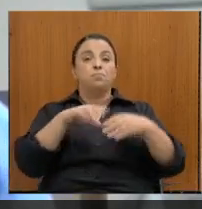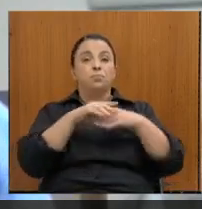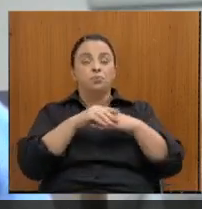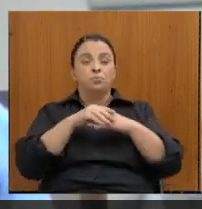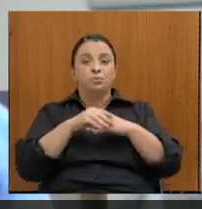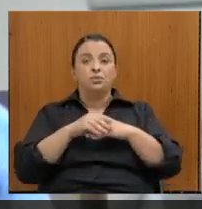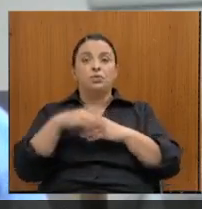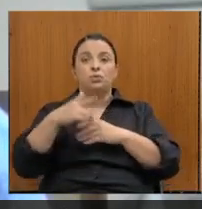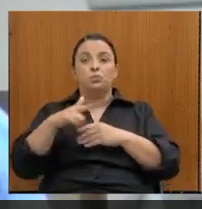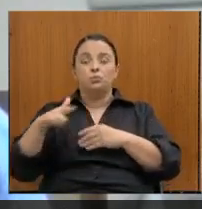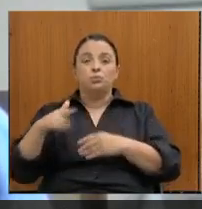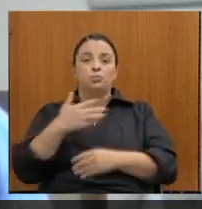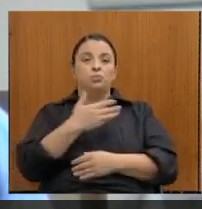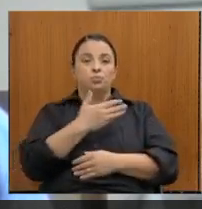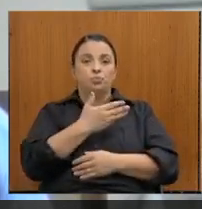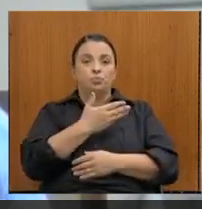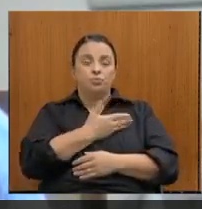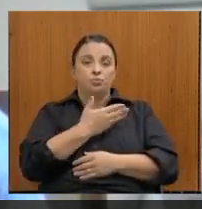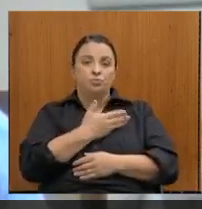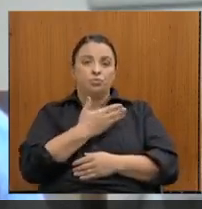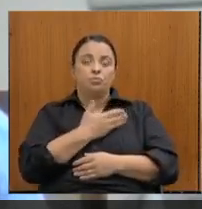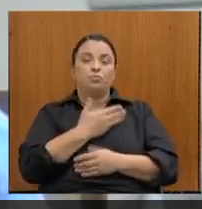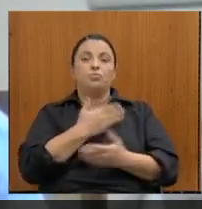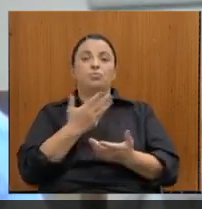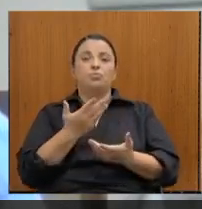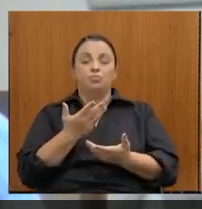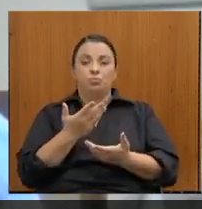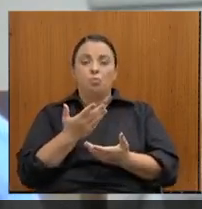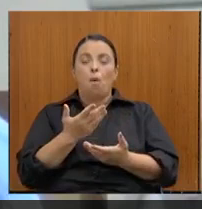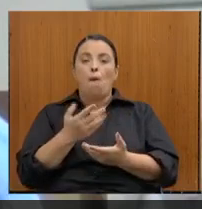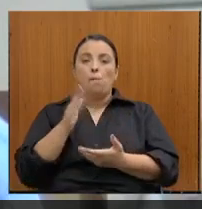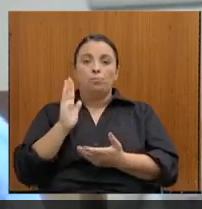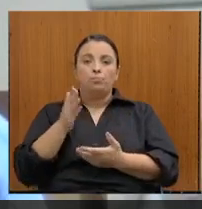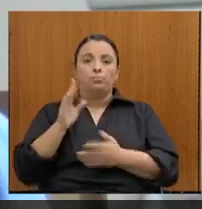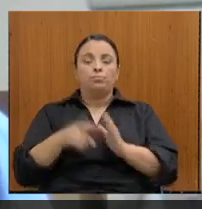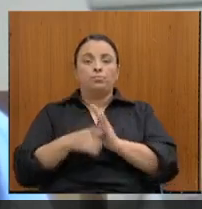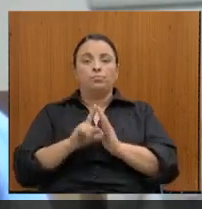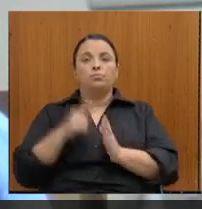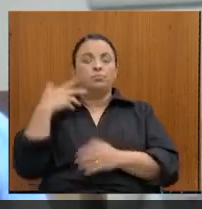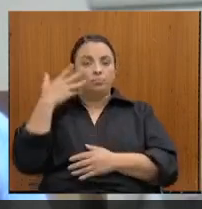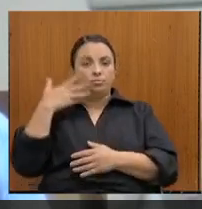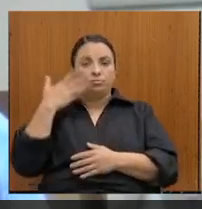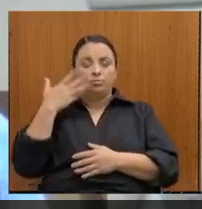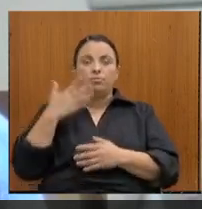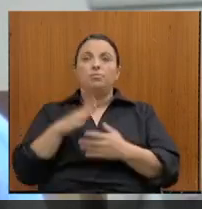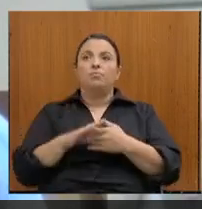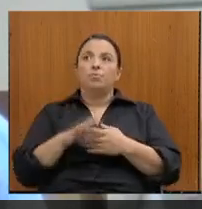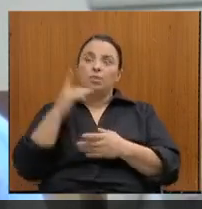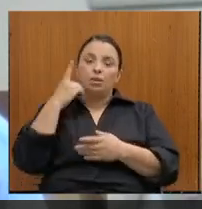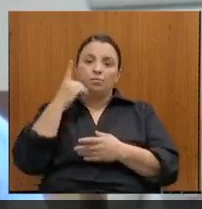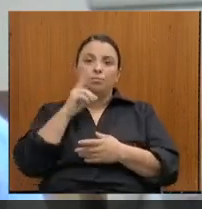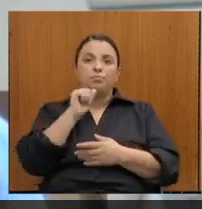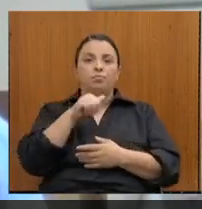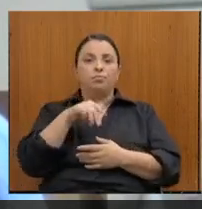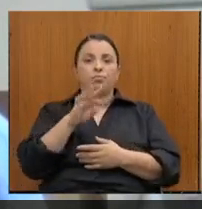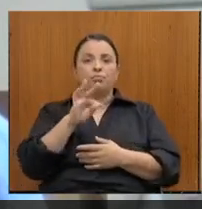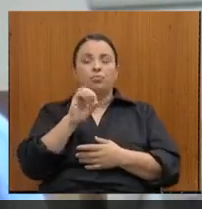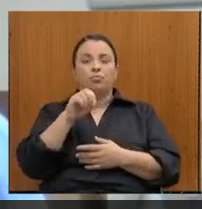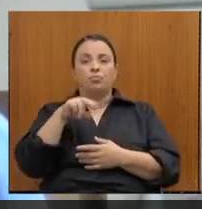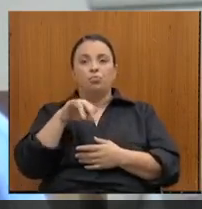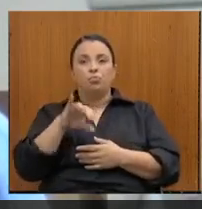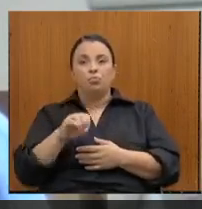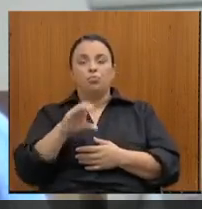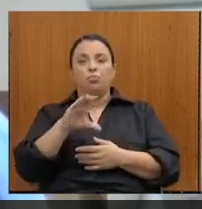alguns colegas né ó colega do senhor aí passar um daí amigos da terra nosso fio dentado casar anti